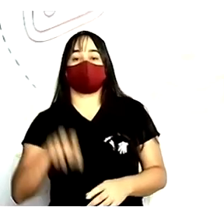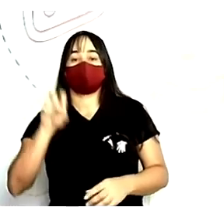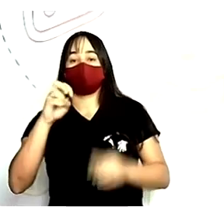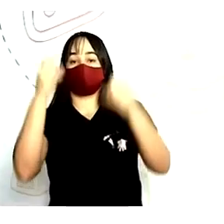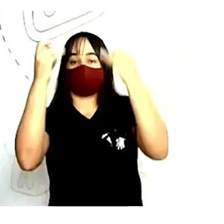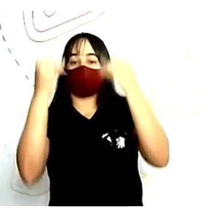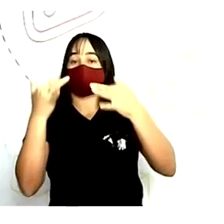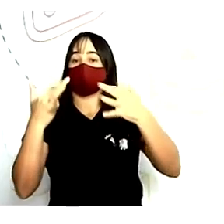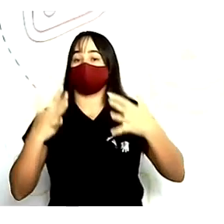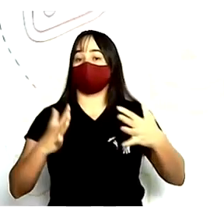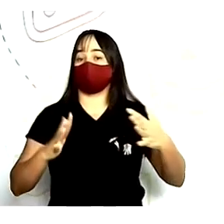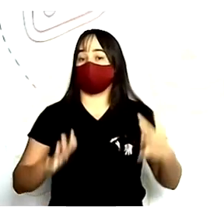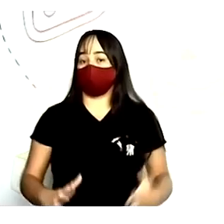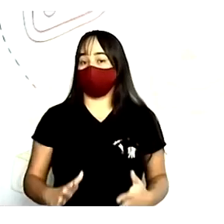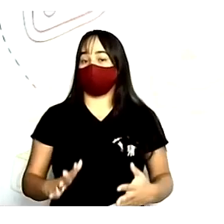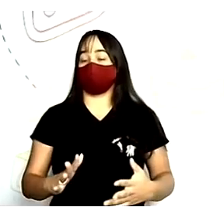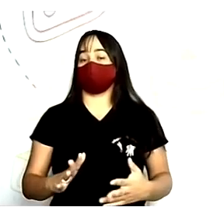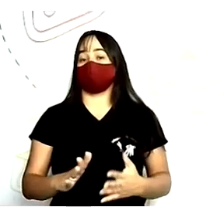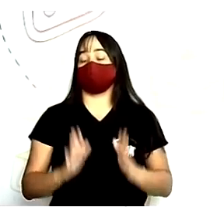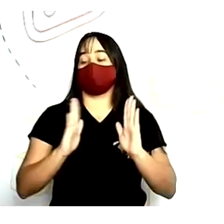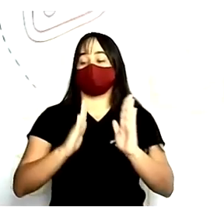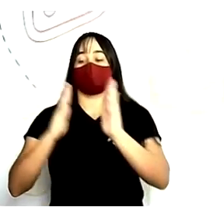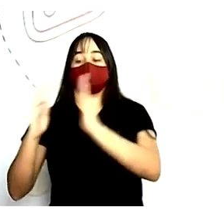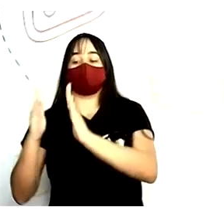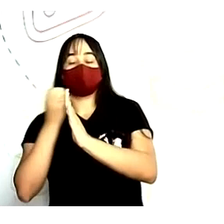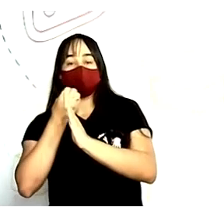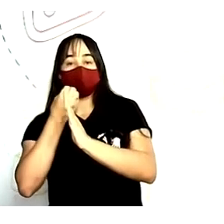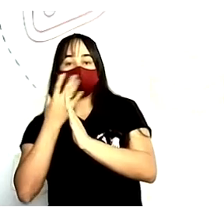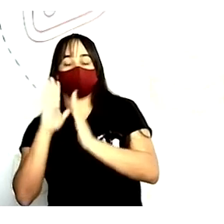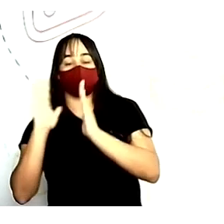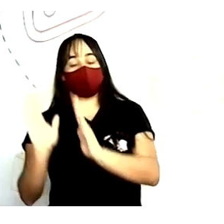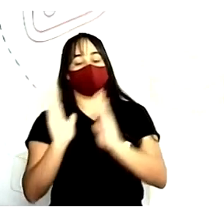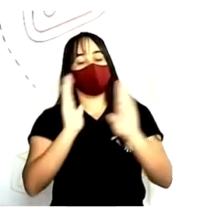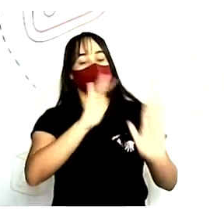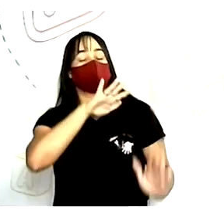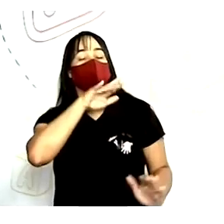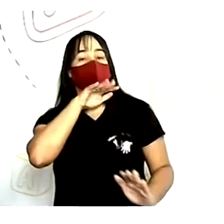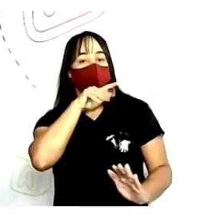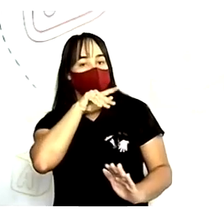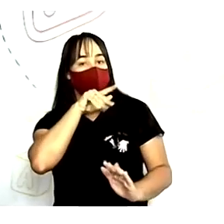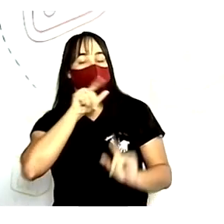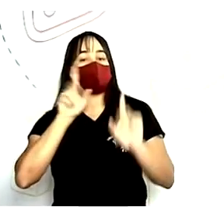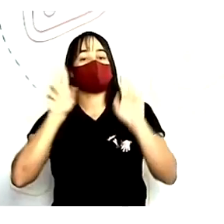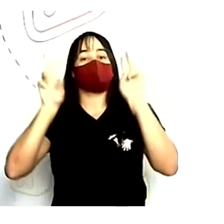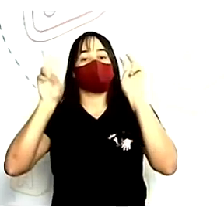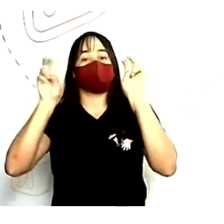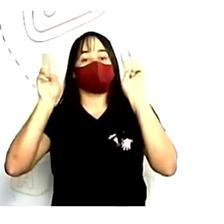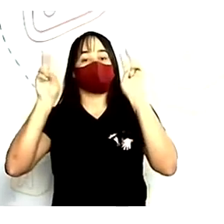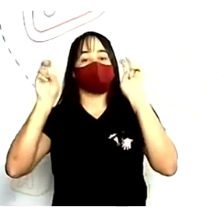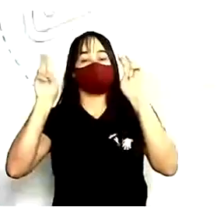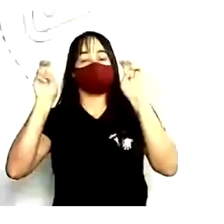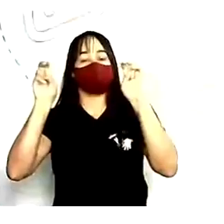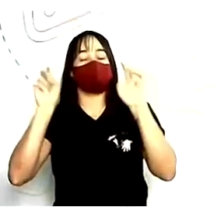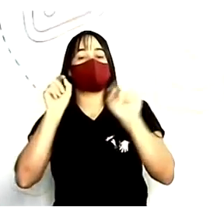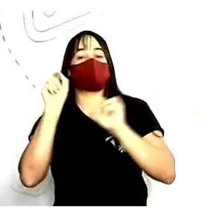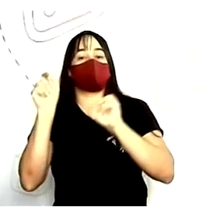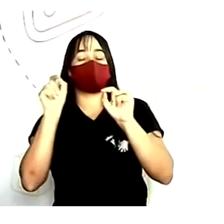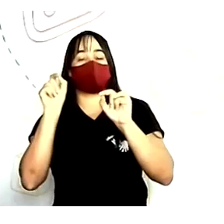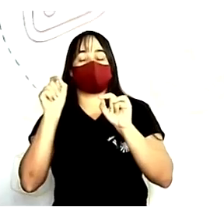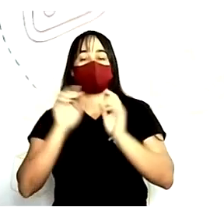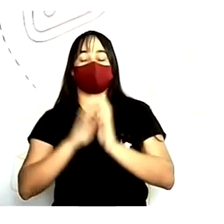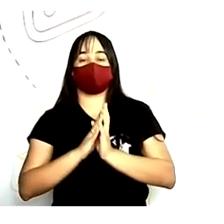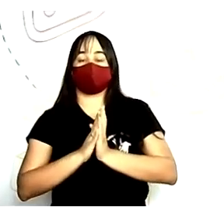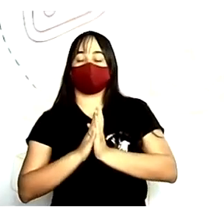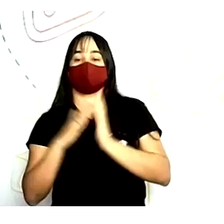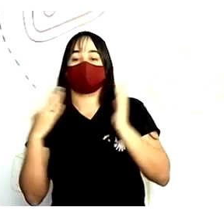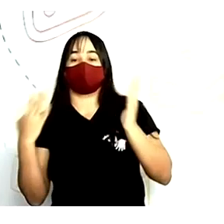as vantagens e desvantagens das usinas termoelétricas. A vantagem é que ela pode ser instalada próxima